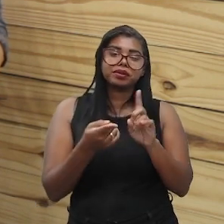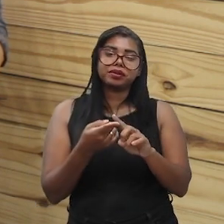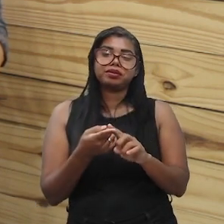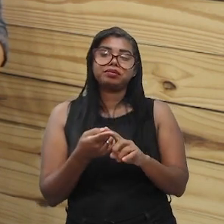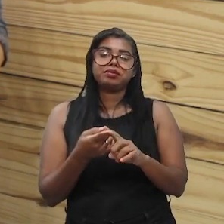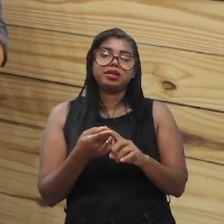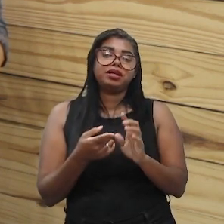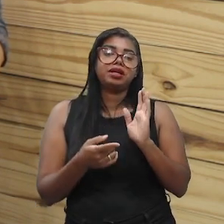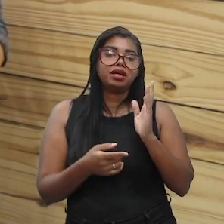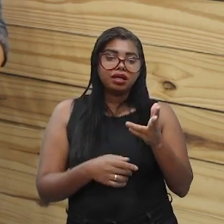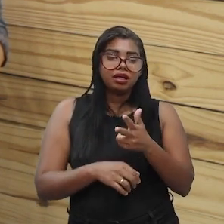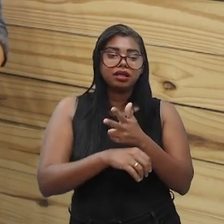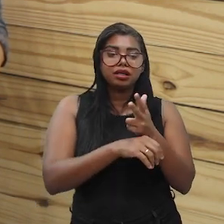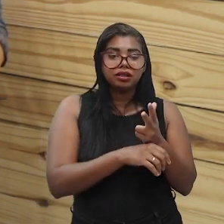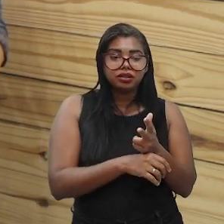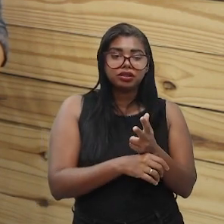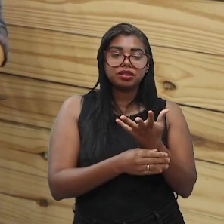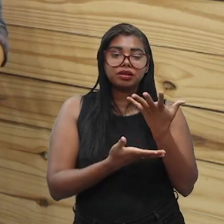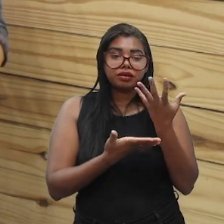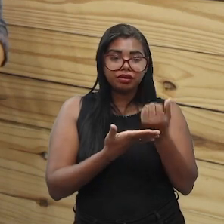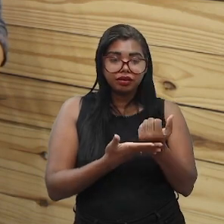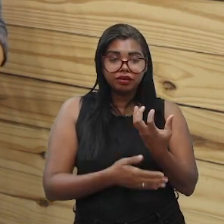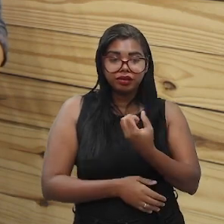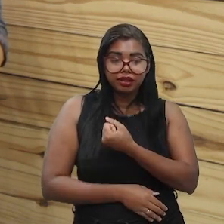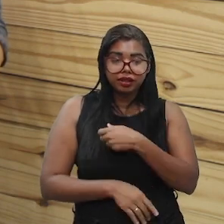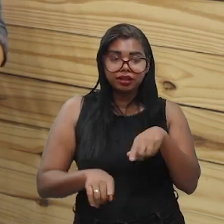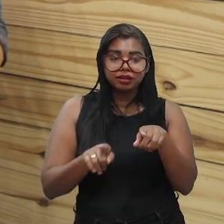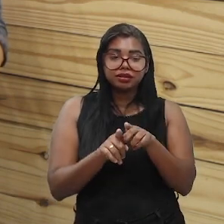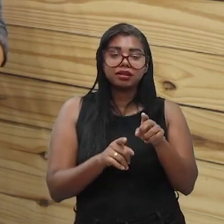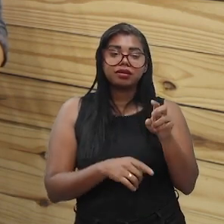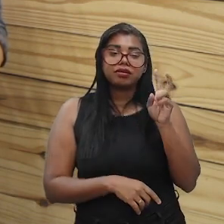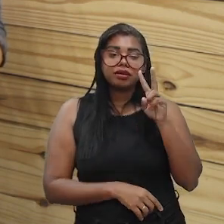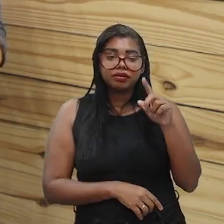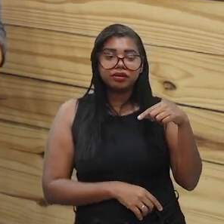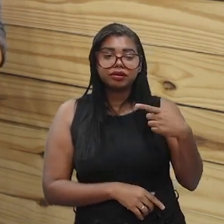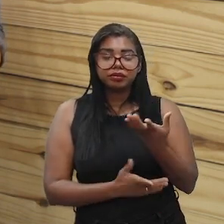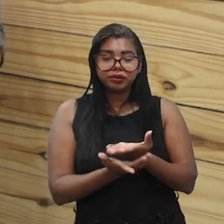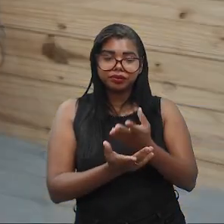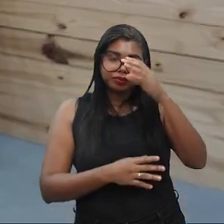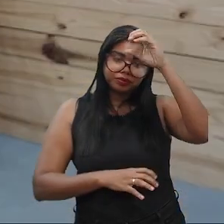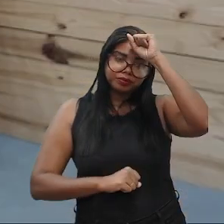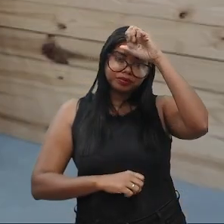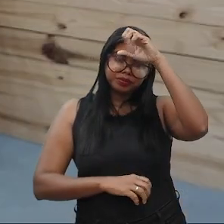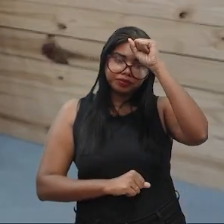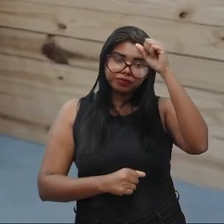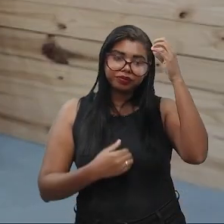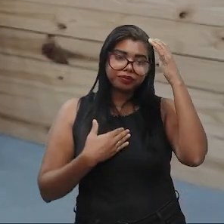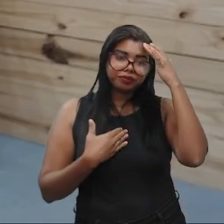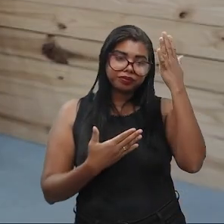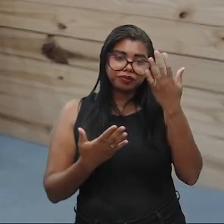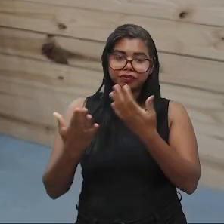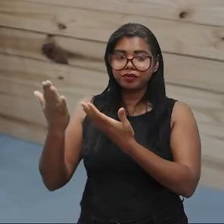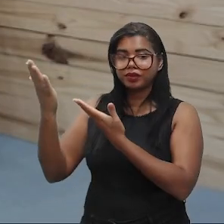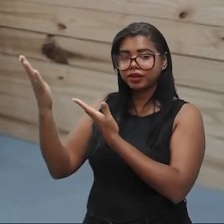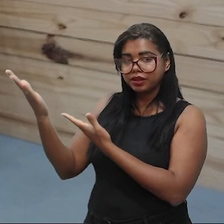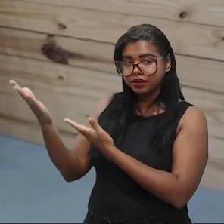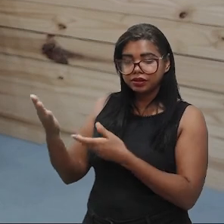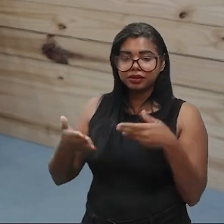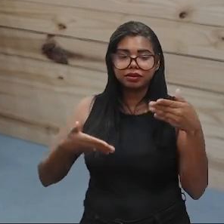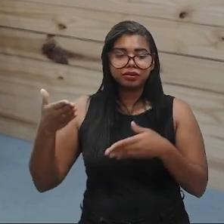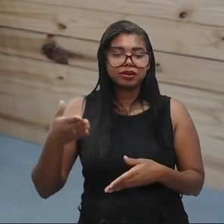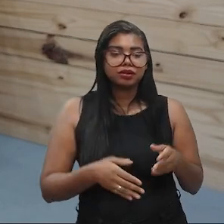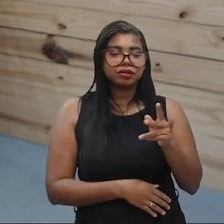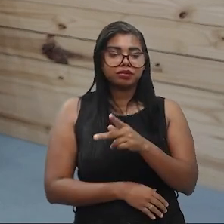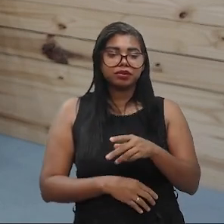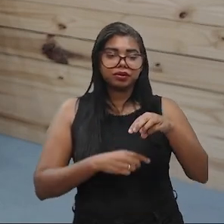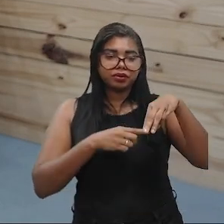hora, a qualquer momento e vai ficar disponível ali Correto. para o aprendizado. Correto. Então, gostaria de agradecer aqui a participação do professor